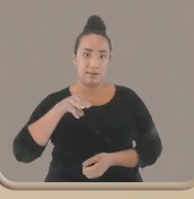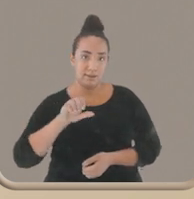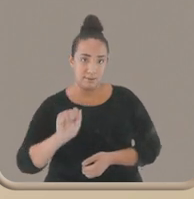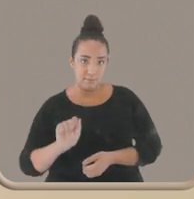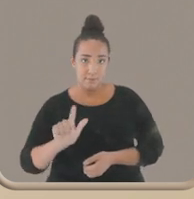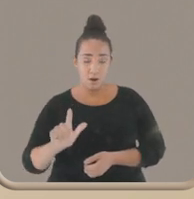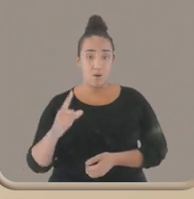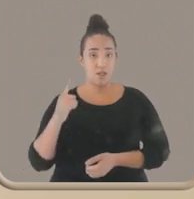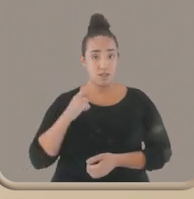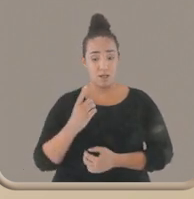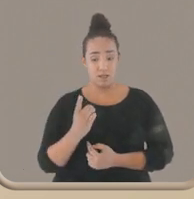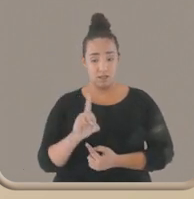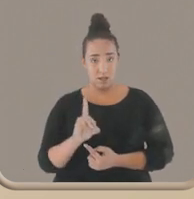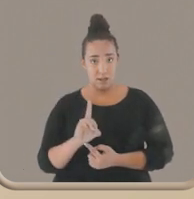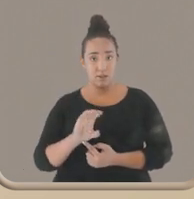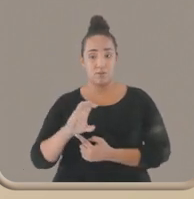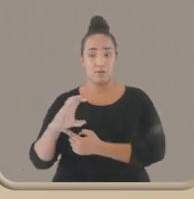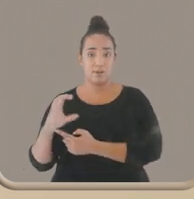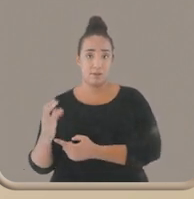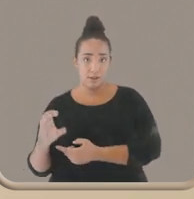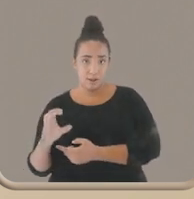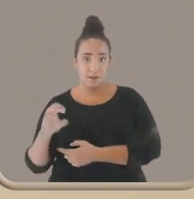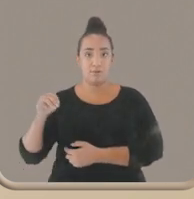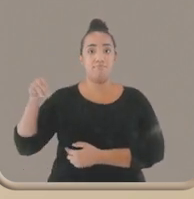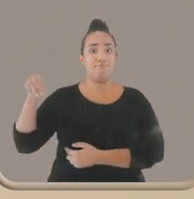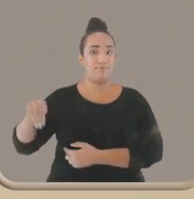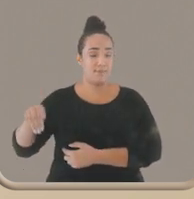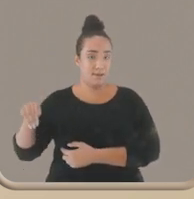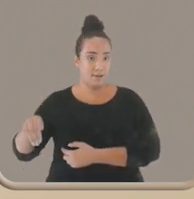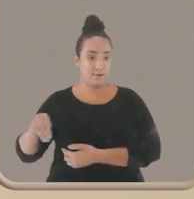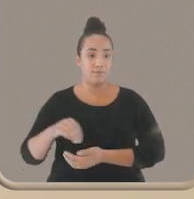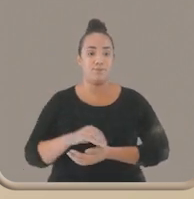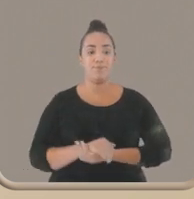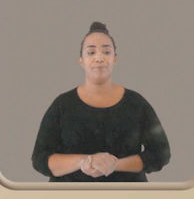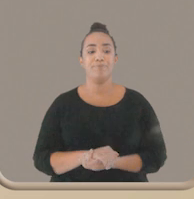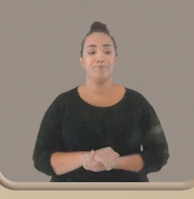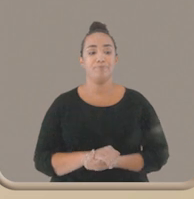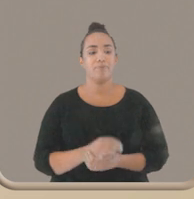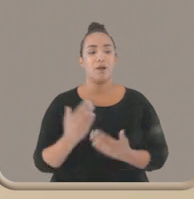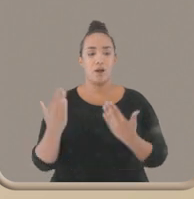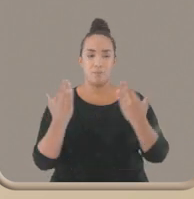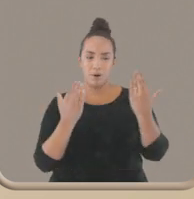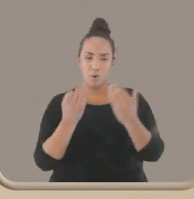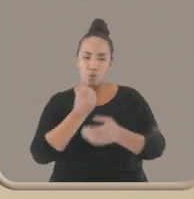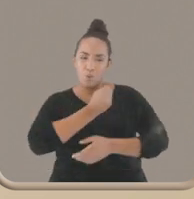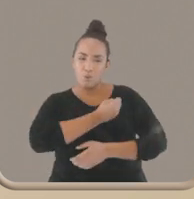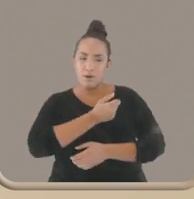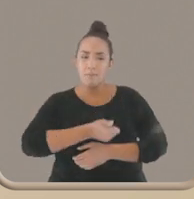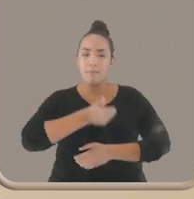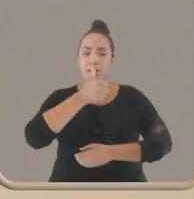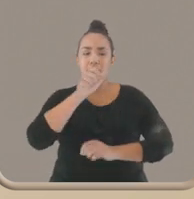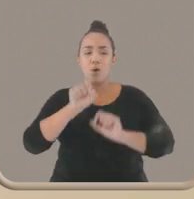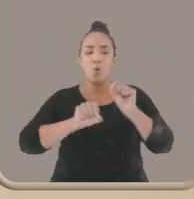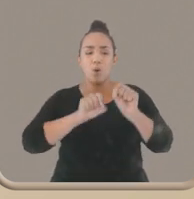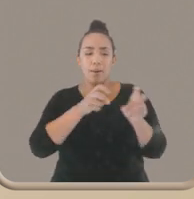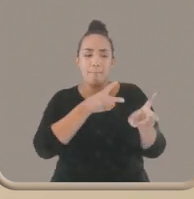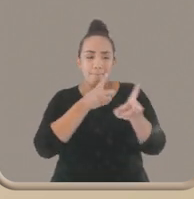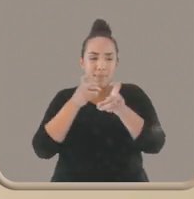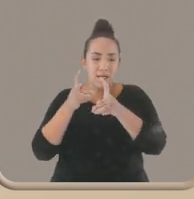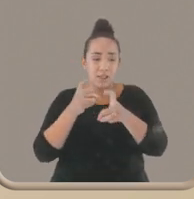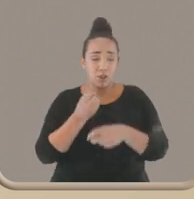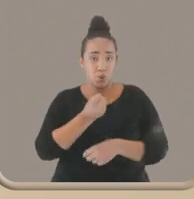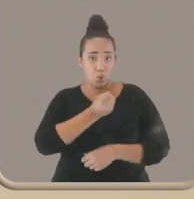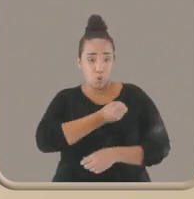decimal temos os décimos, os centésimos e os milésimos. Para comparar esses números,